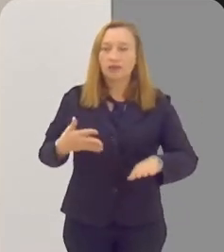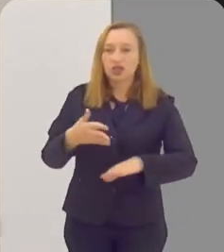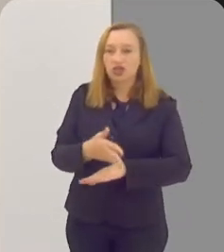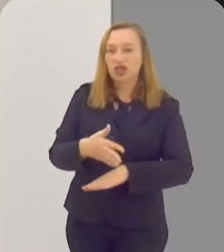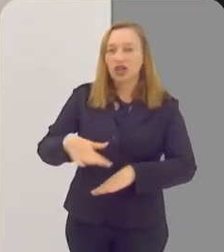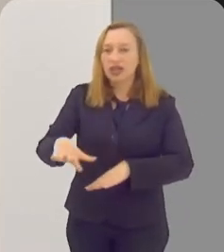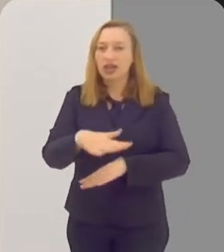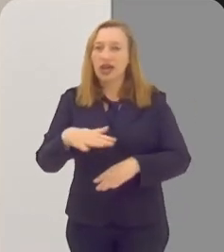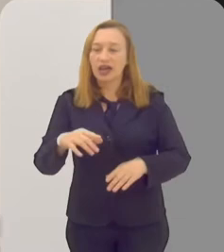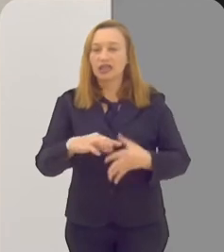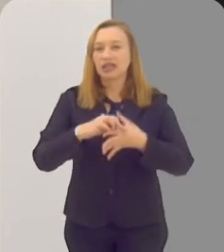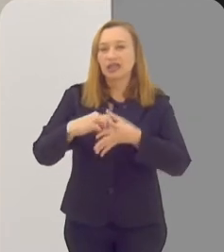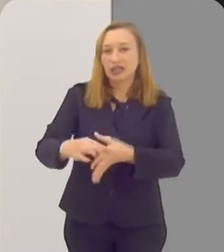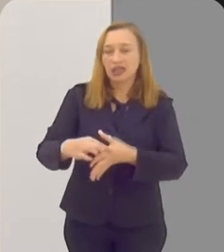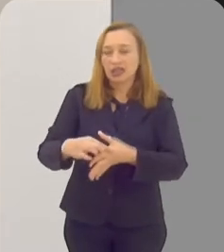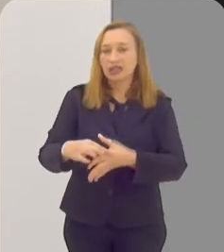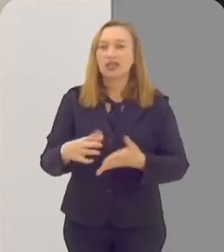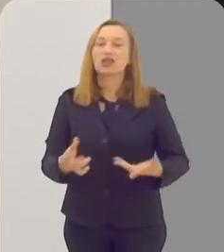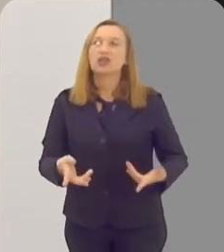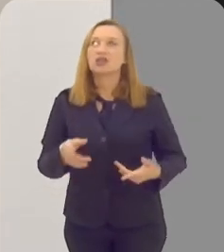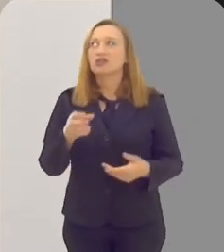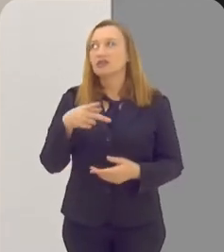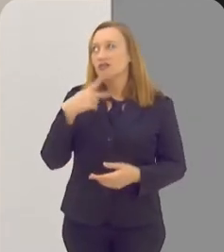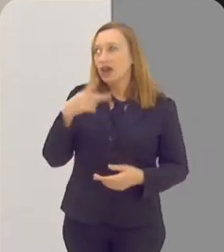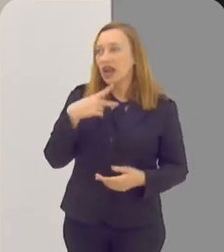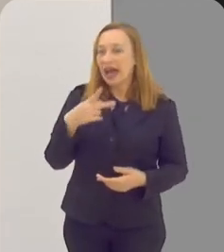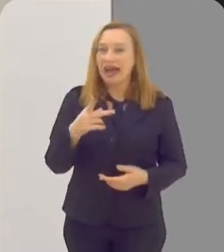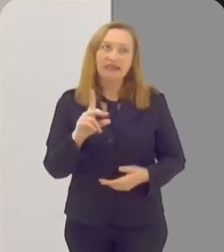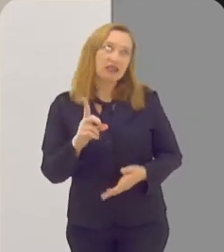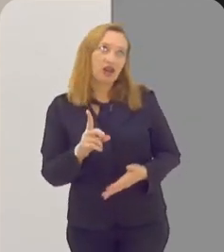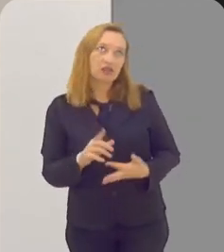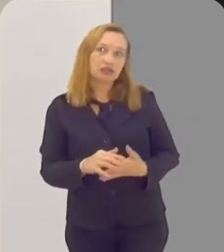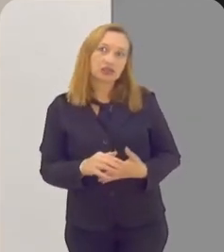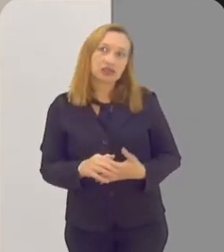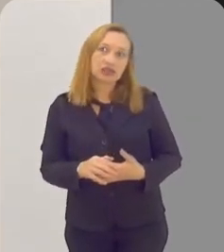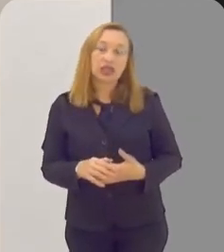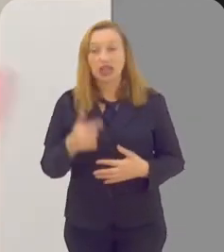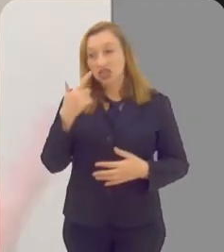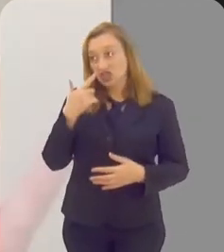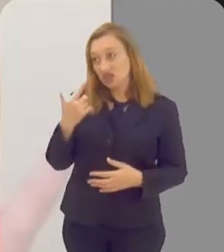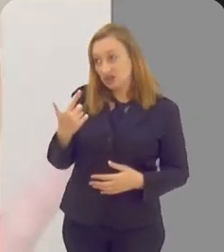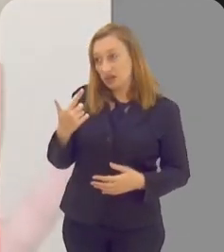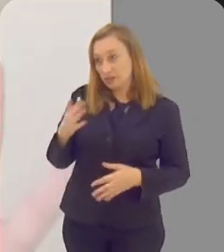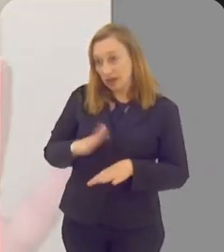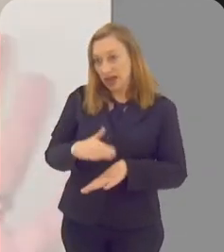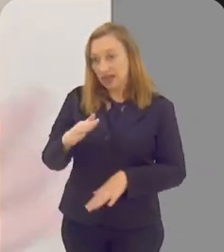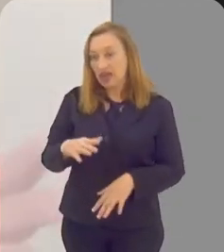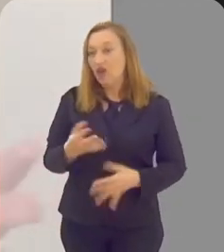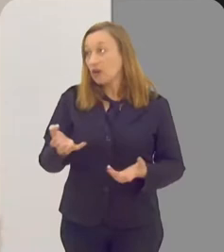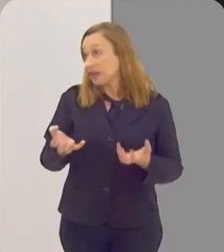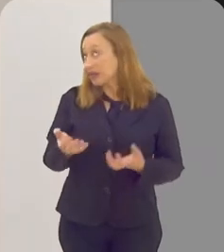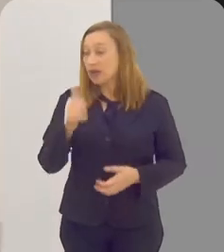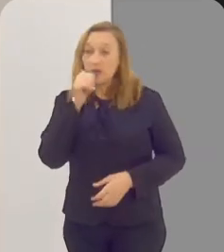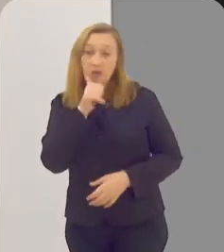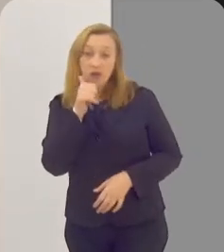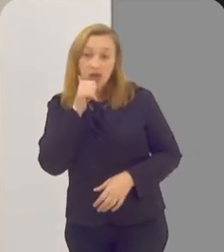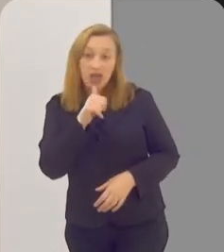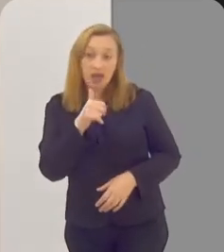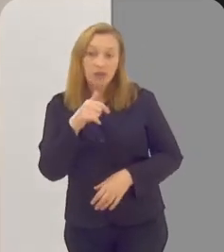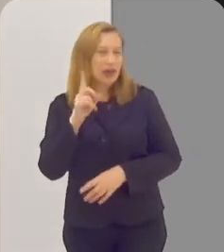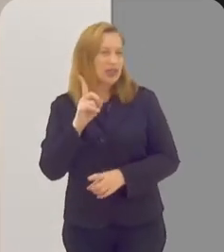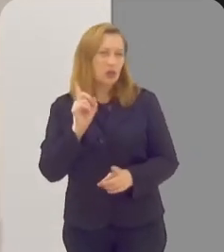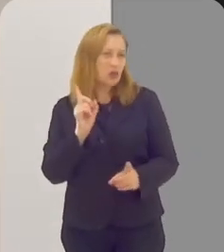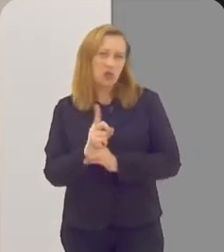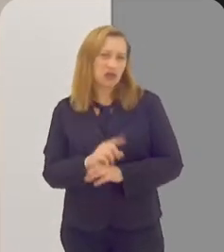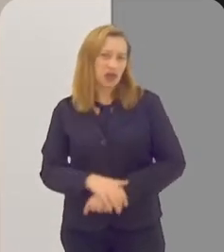para atingir esses cargos de liderança. A gente, se você falar, porque que a gente mais ouve, né? Ah, eu queria tanto uma